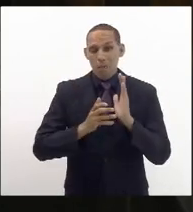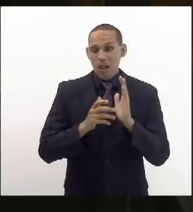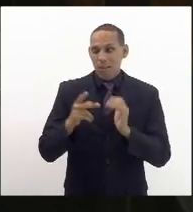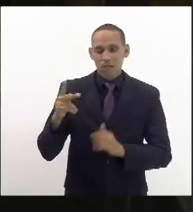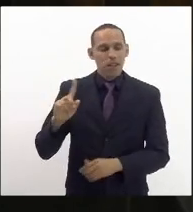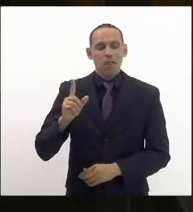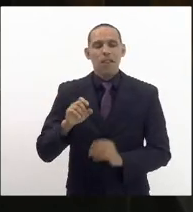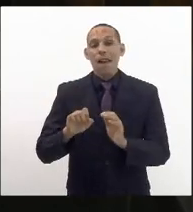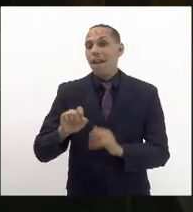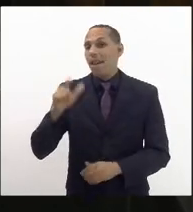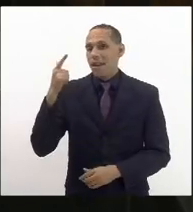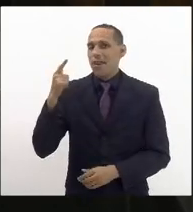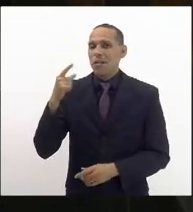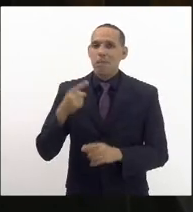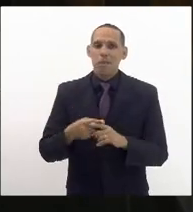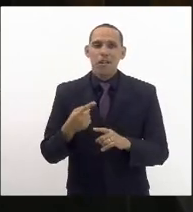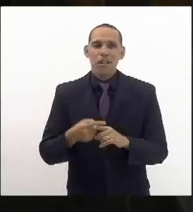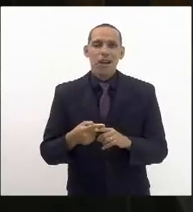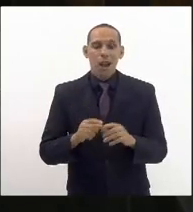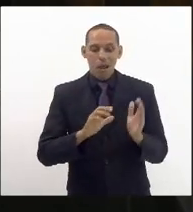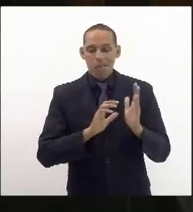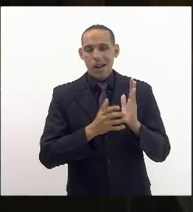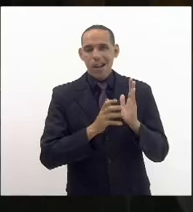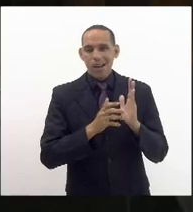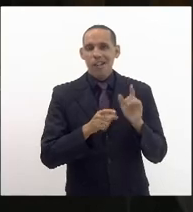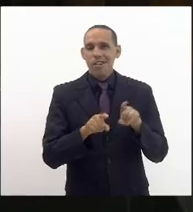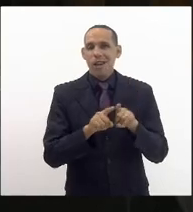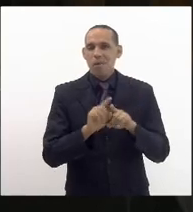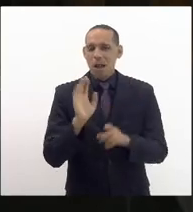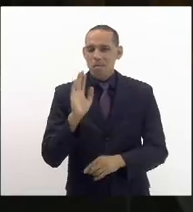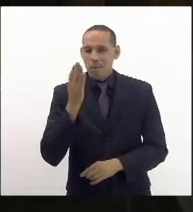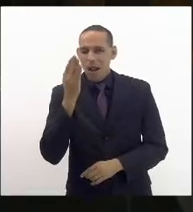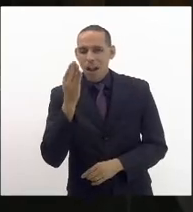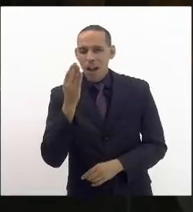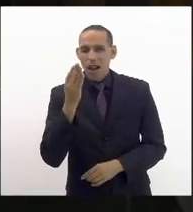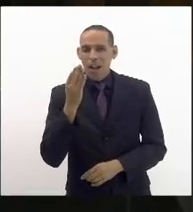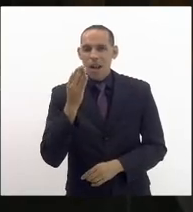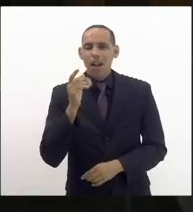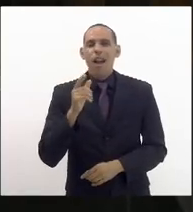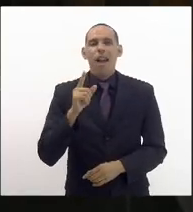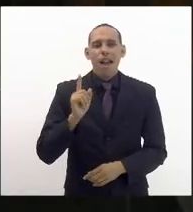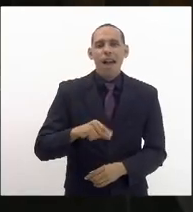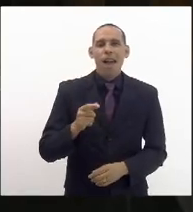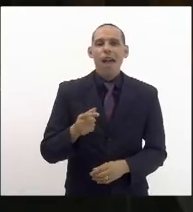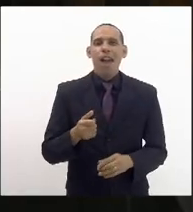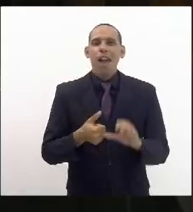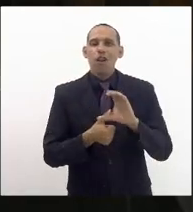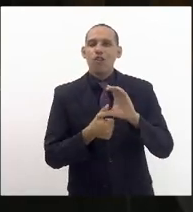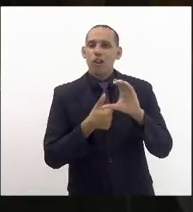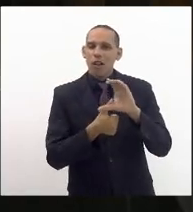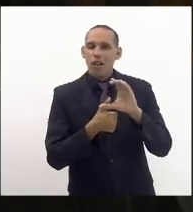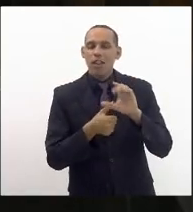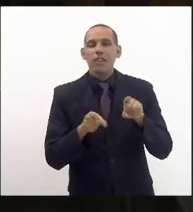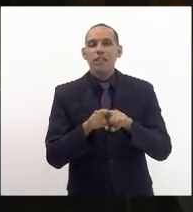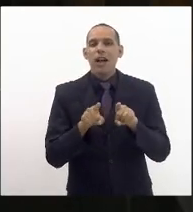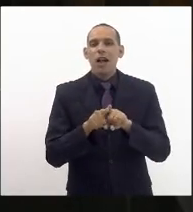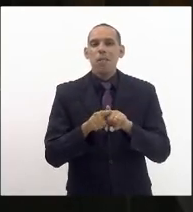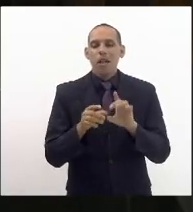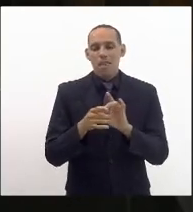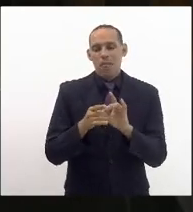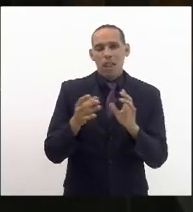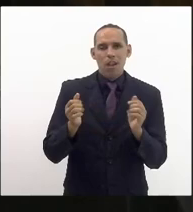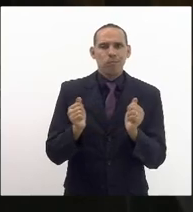porque mesmo esse partido da hipocrisia, que tem socialismo e liberdade ao mesmo tempo, não